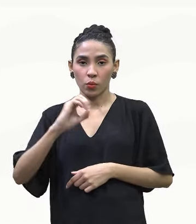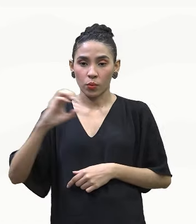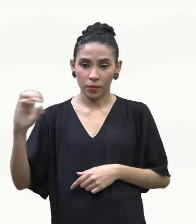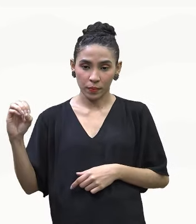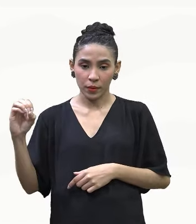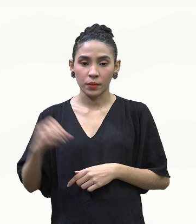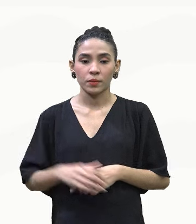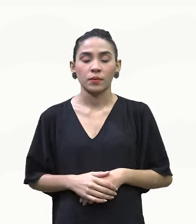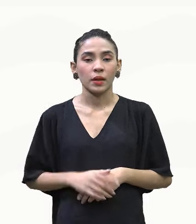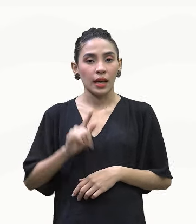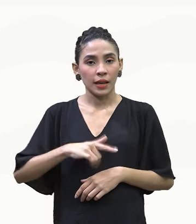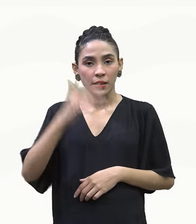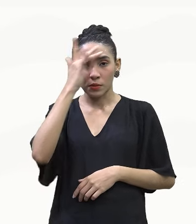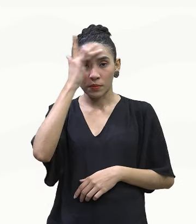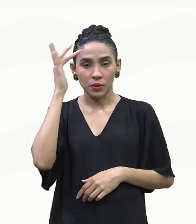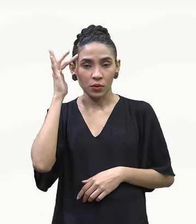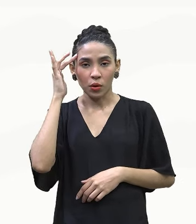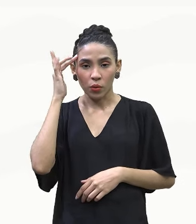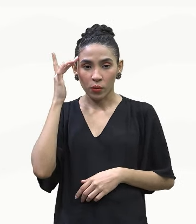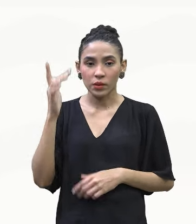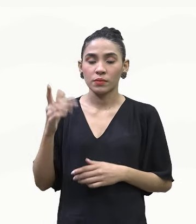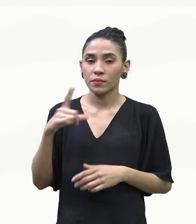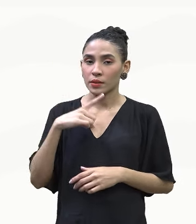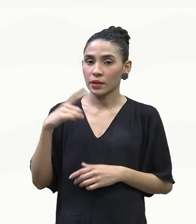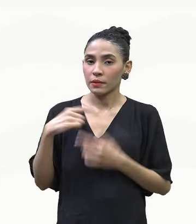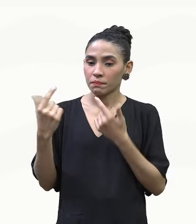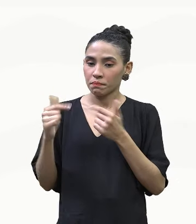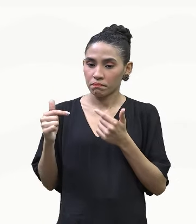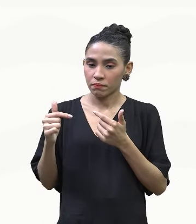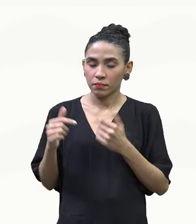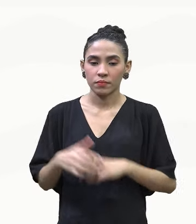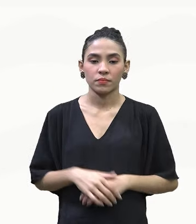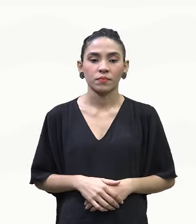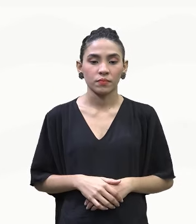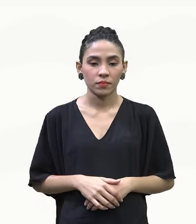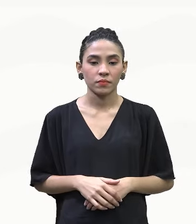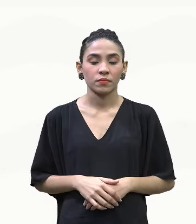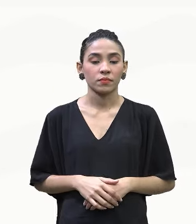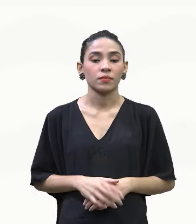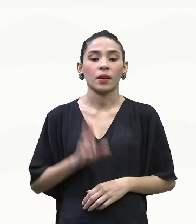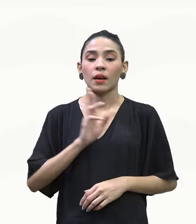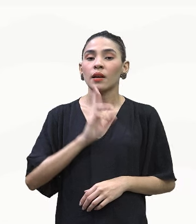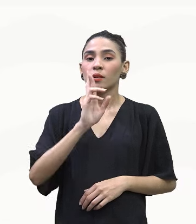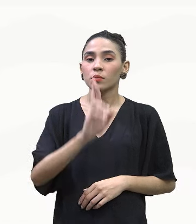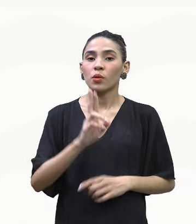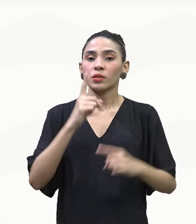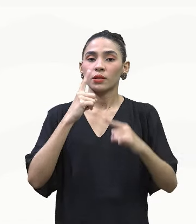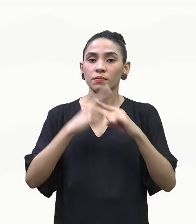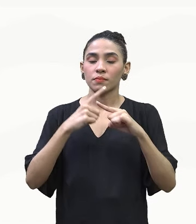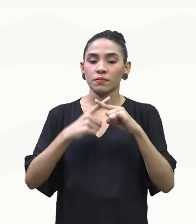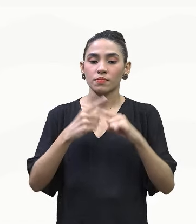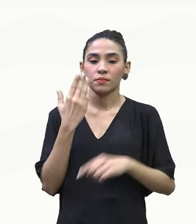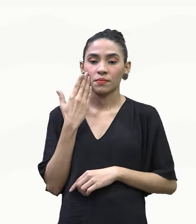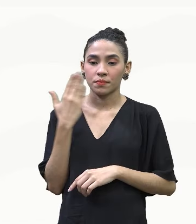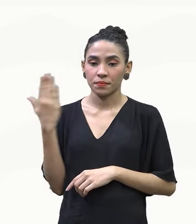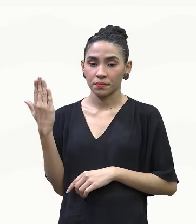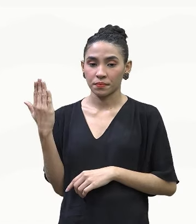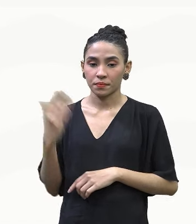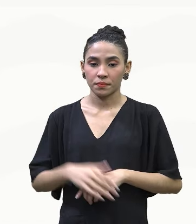são justamente as pessoas que se enquadram na população economicamente ativa isso e esse resultado vai ser multiplicado por por